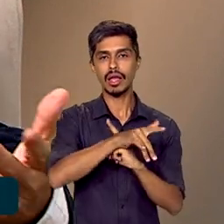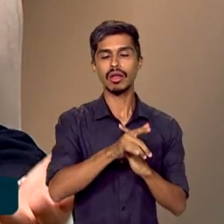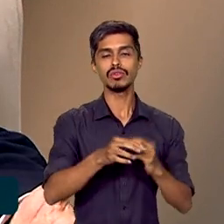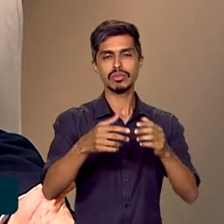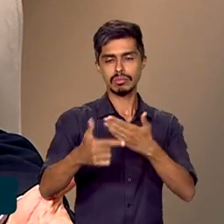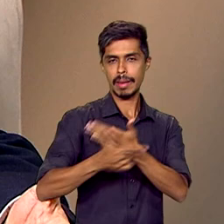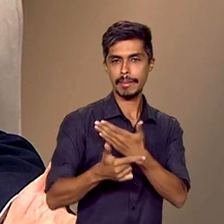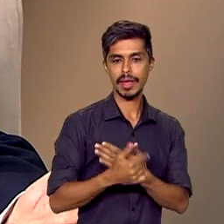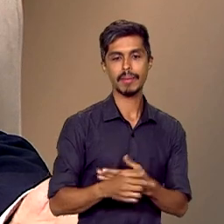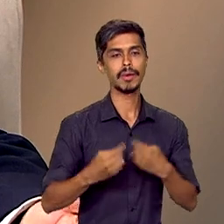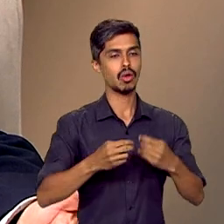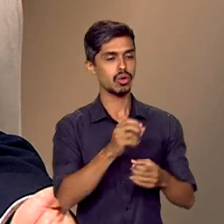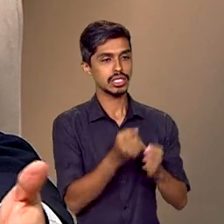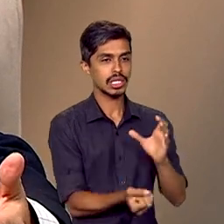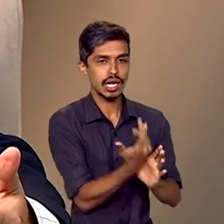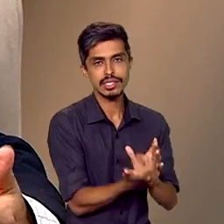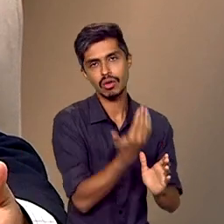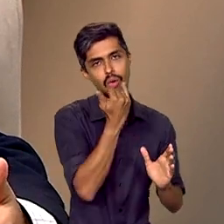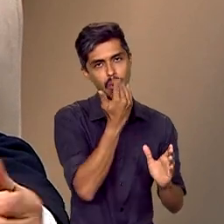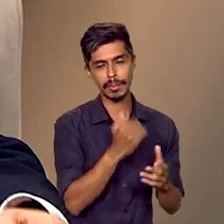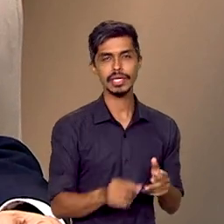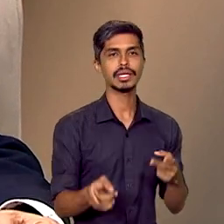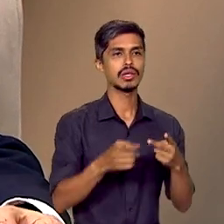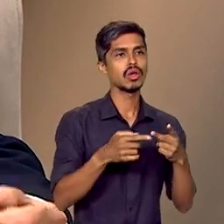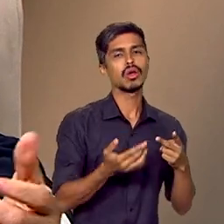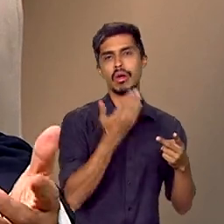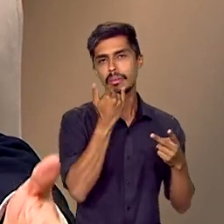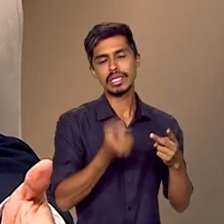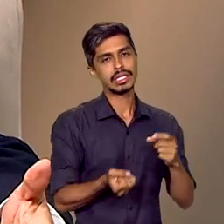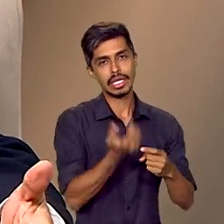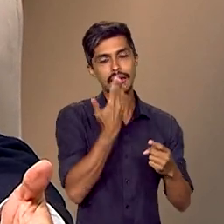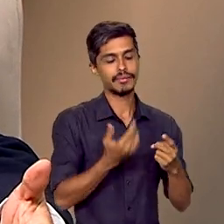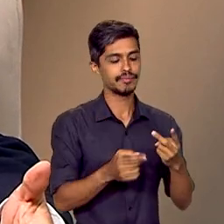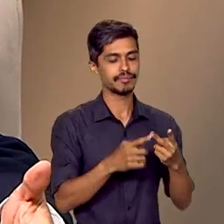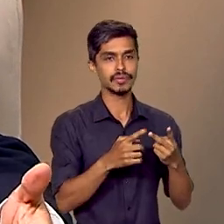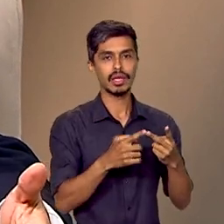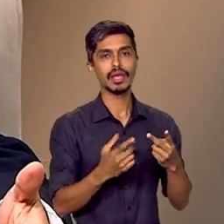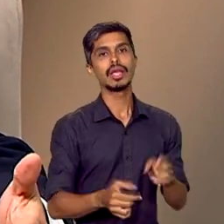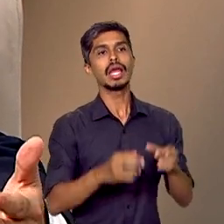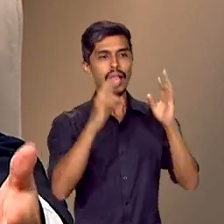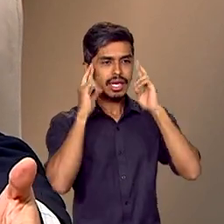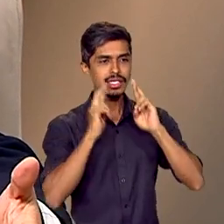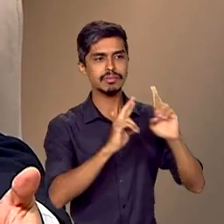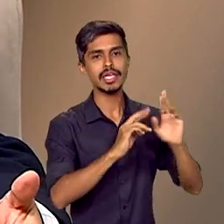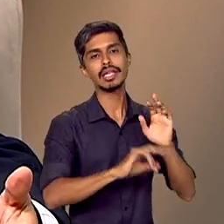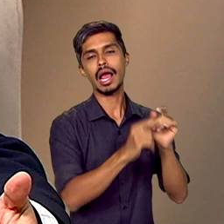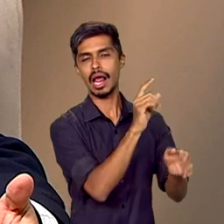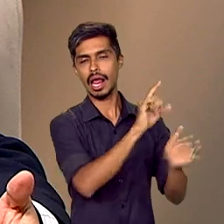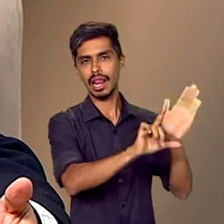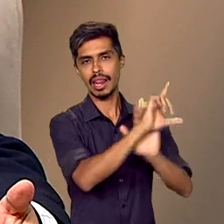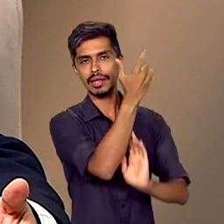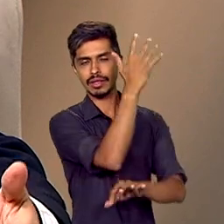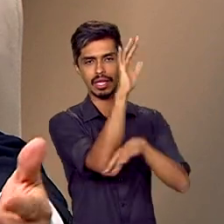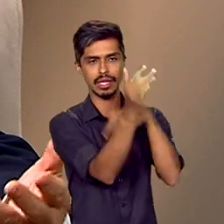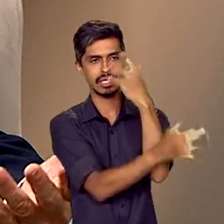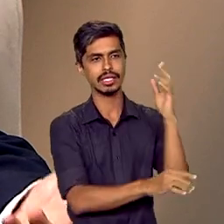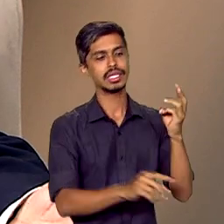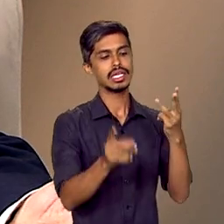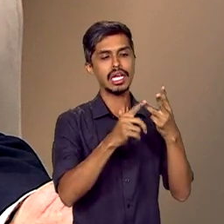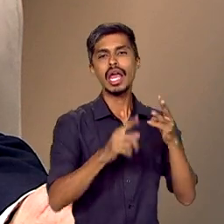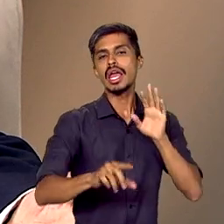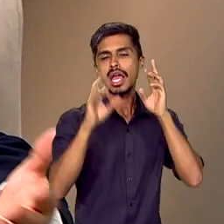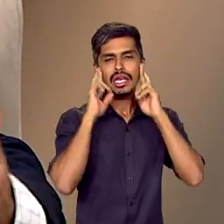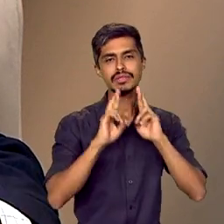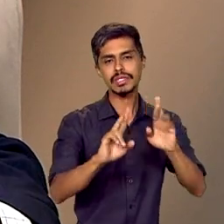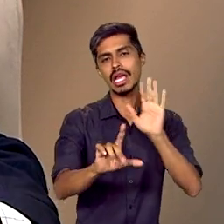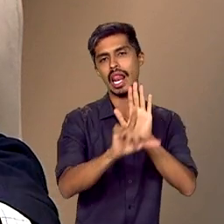tem que ser usada para a produção de alimentos, de comida, ela tem que respeitar a legislação ambiental e tem que respeitar a legislação trabalhista. Caso